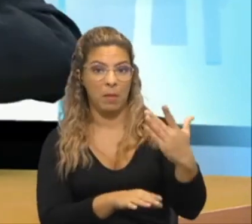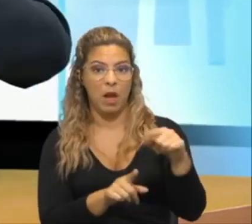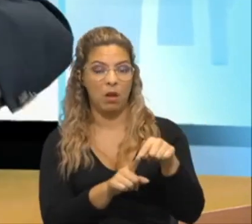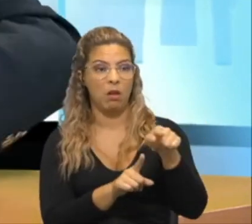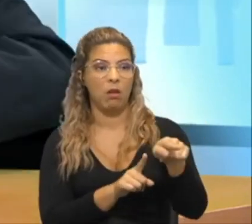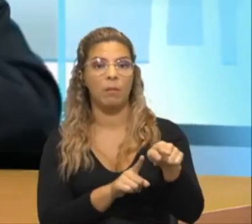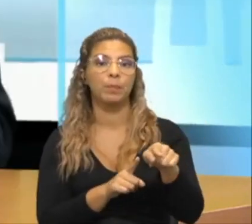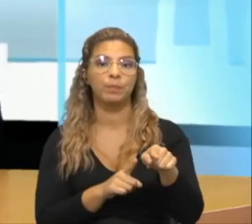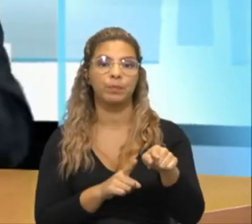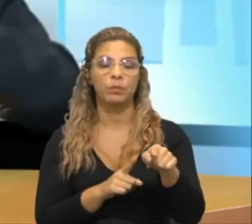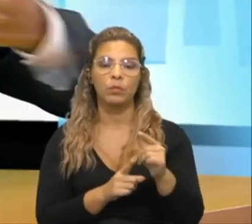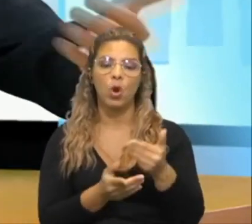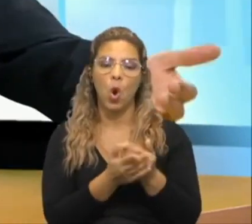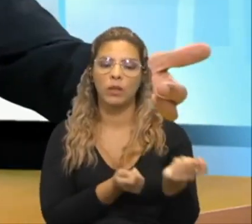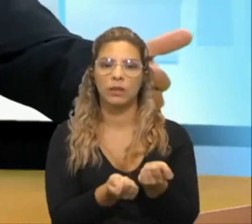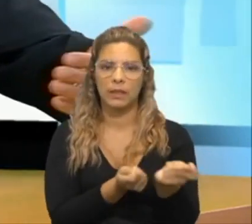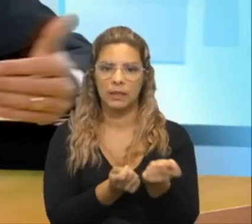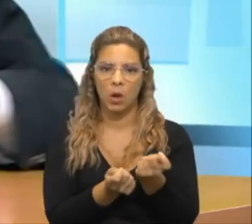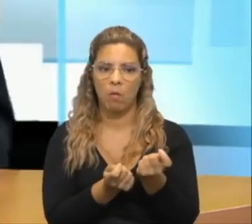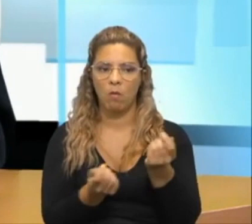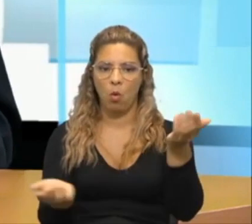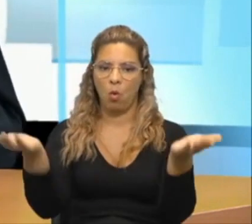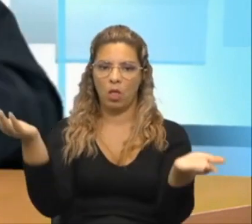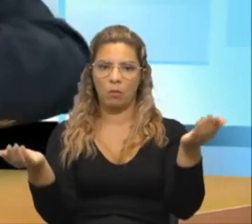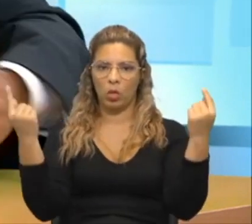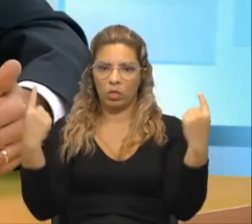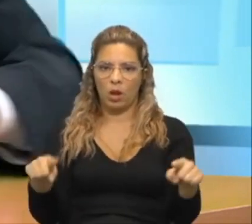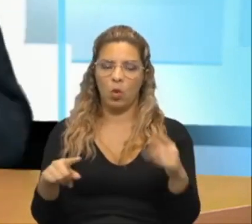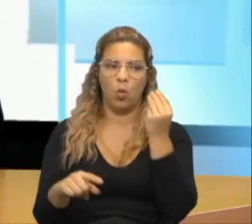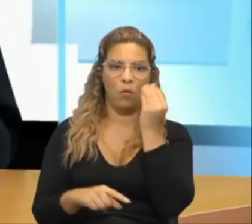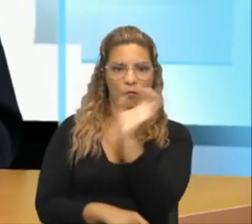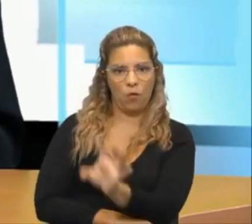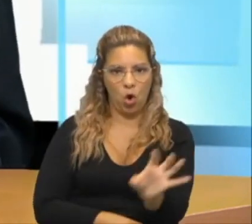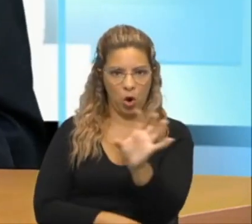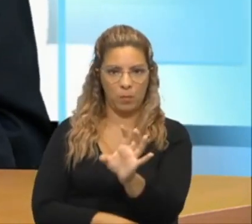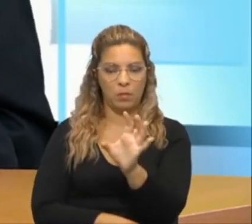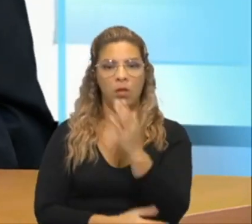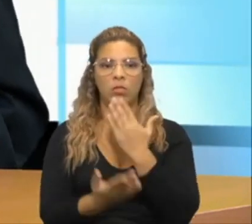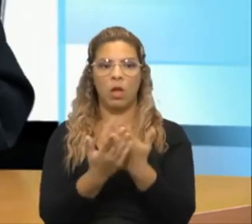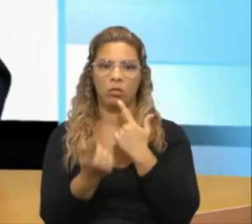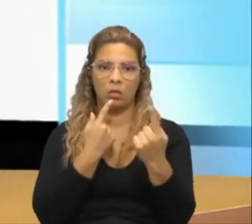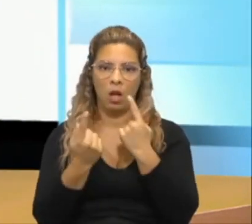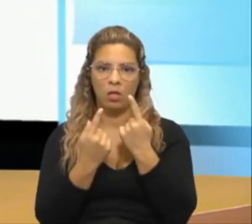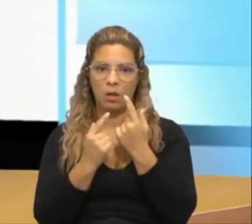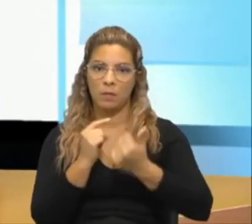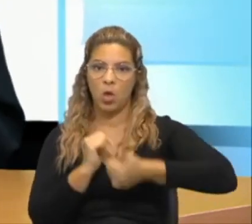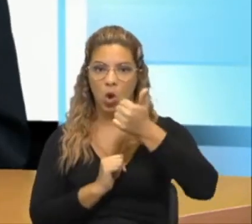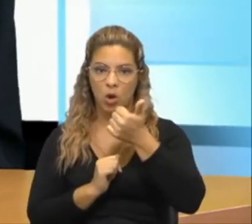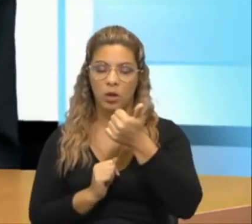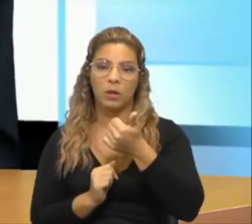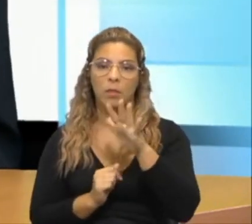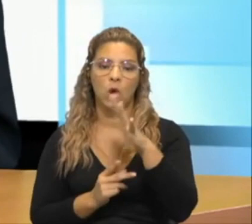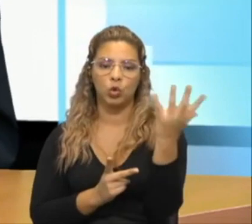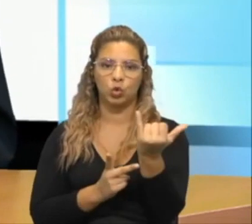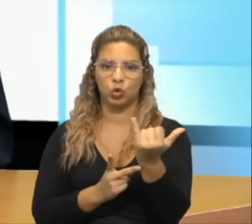a organização pode ser mais equilibrada, mais favorável ao diálogo, mas, em segundo lugar,